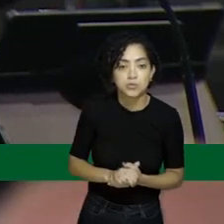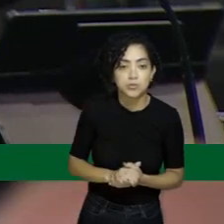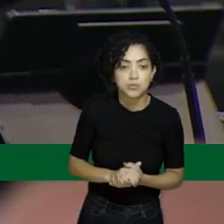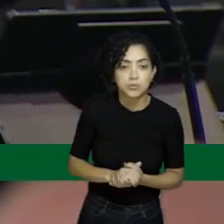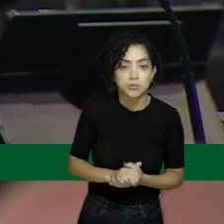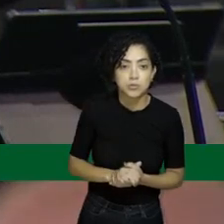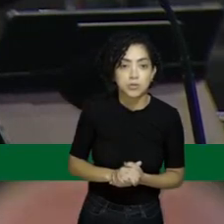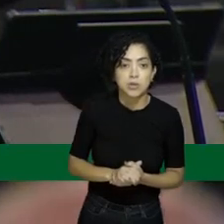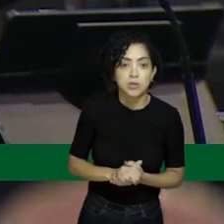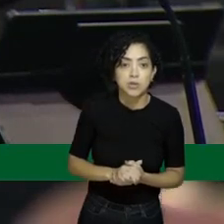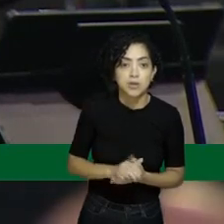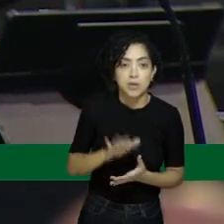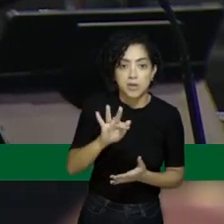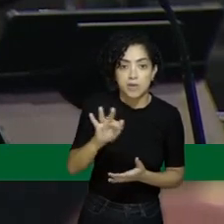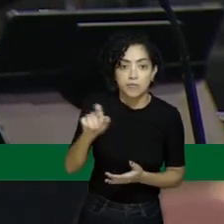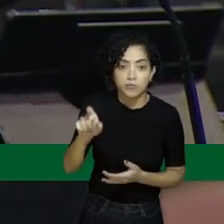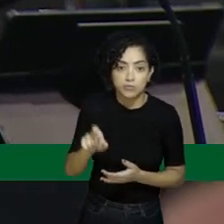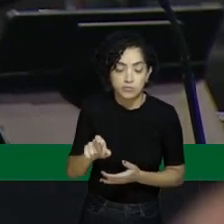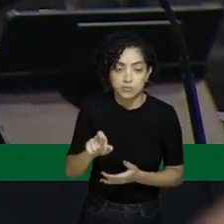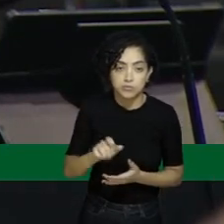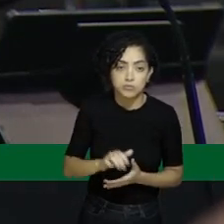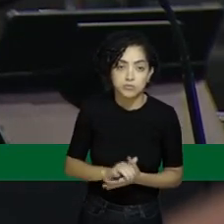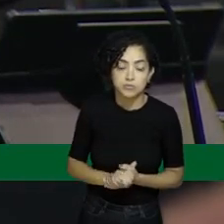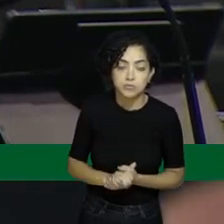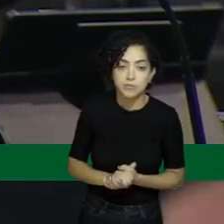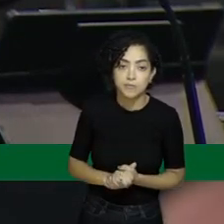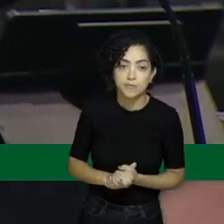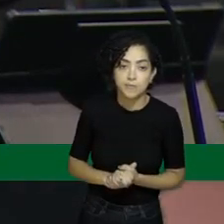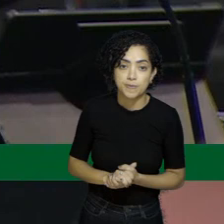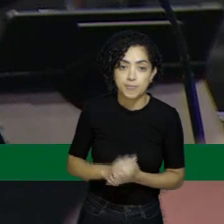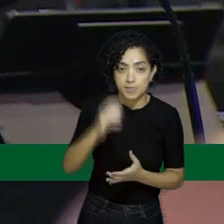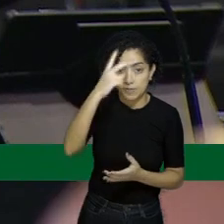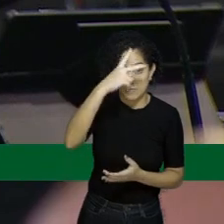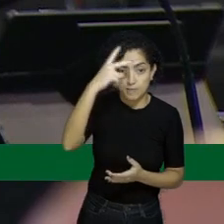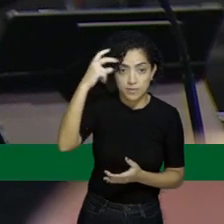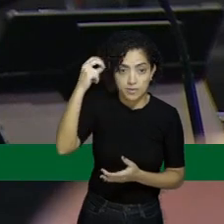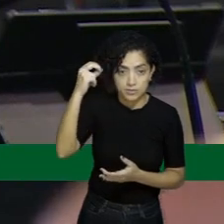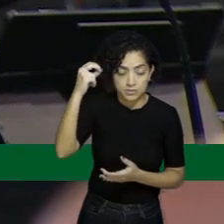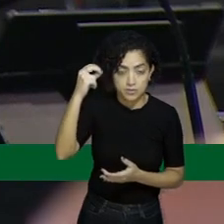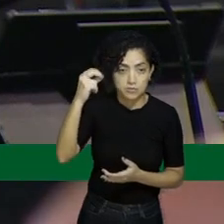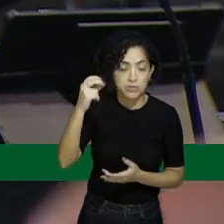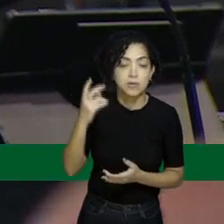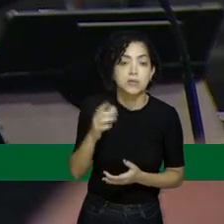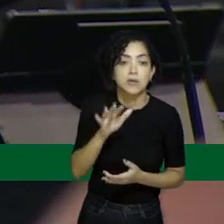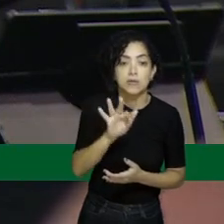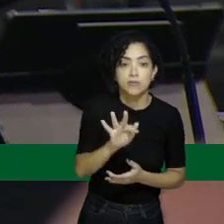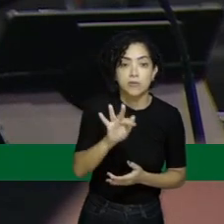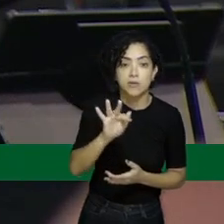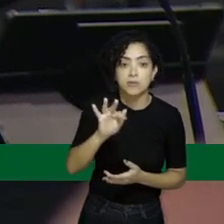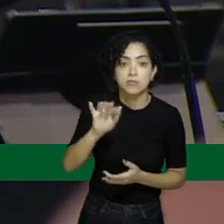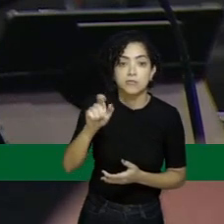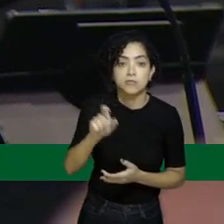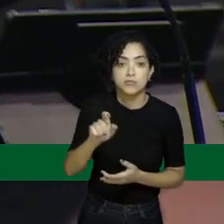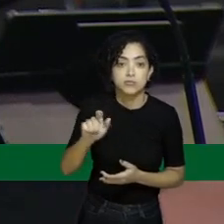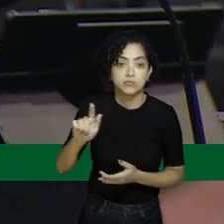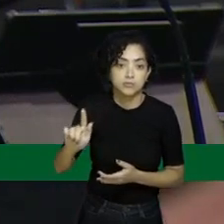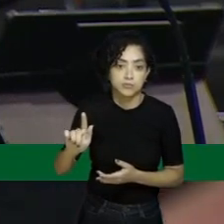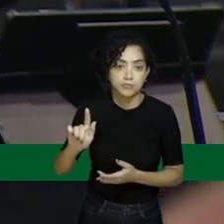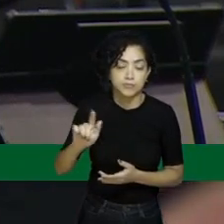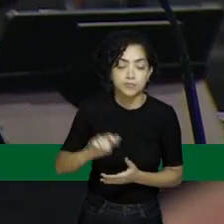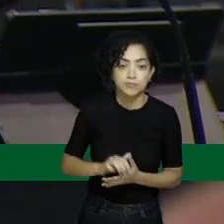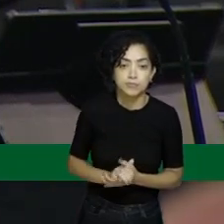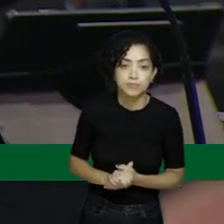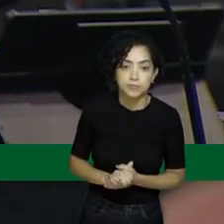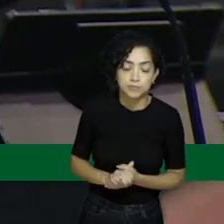Faxinal dos Guedes, João Carlos Zanetti. Excelentíssimo senhor prefeito licenciado do município de Faxinal dos Guedes, Gilberto Lázari. Excelentíssimo